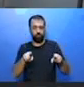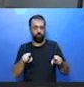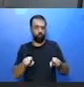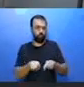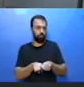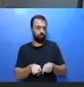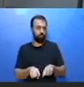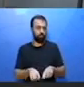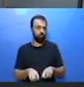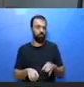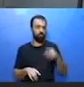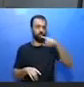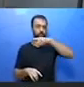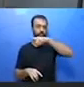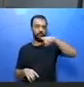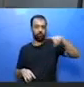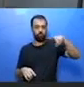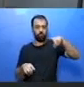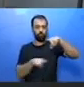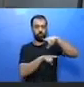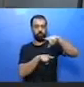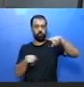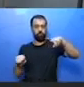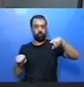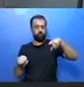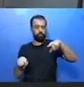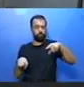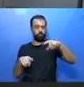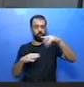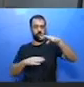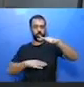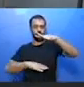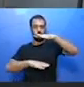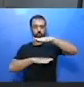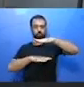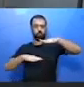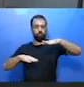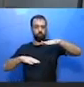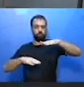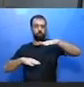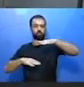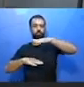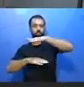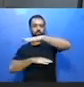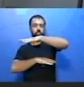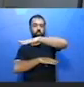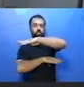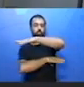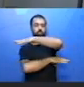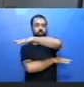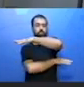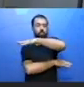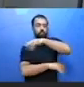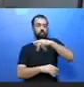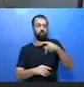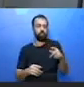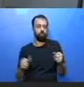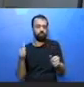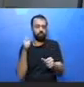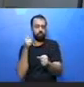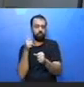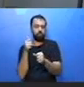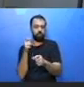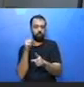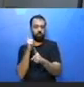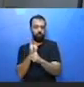Este lado é paralelo a esse, ou seja, está um na frente do outro. Por mais que eu estique, eles nunca vão se encontrar, nunca vai